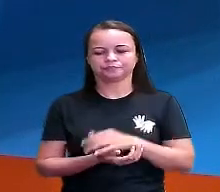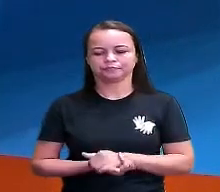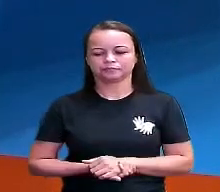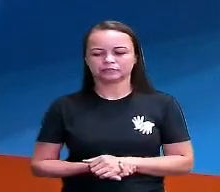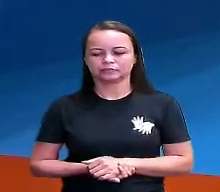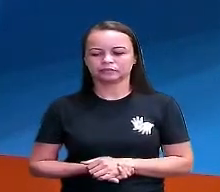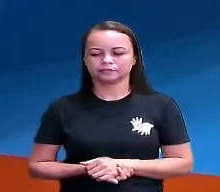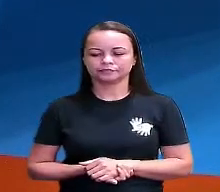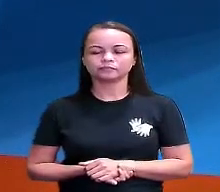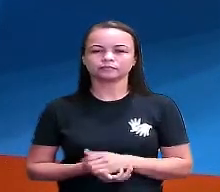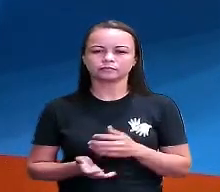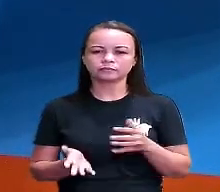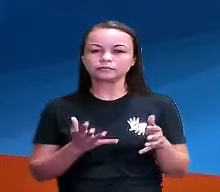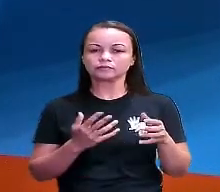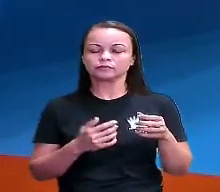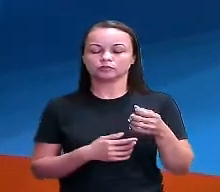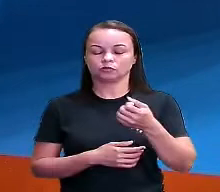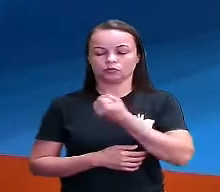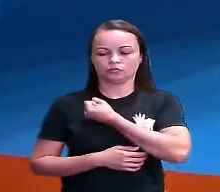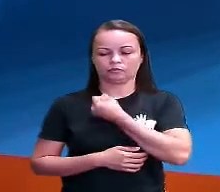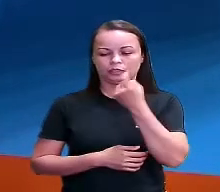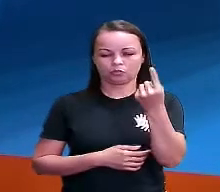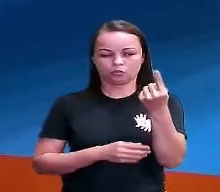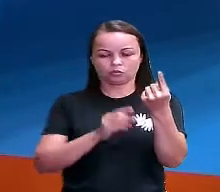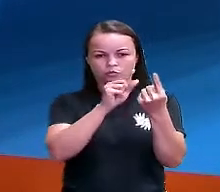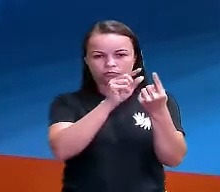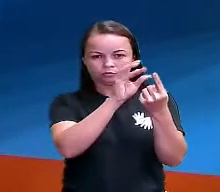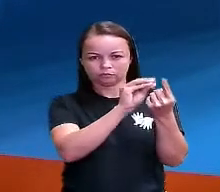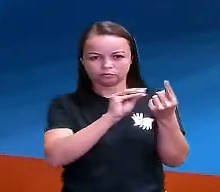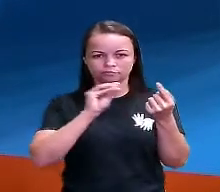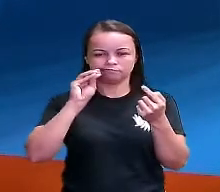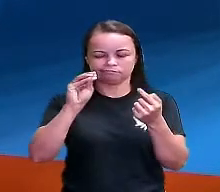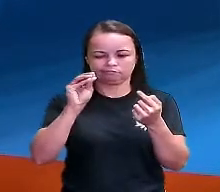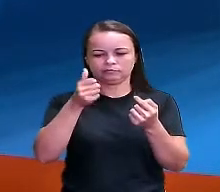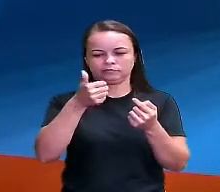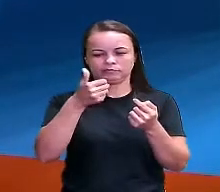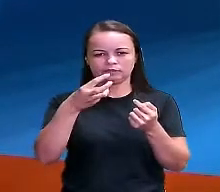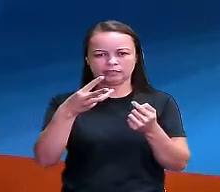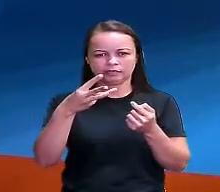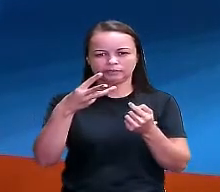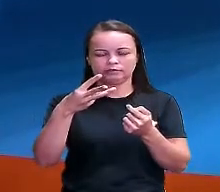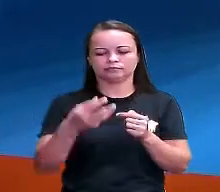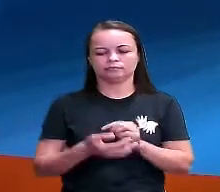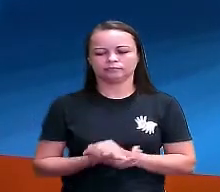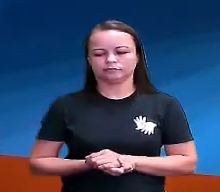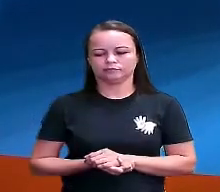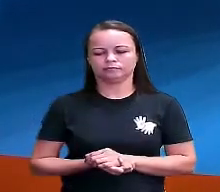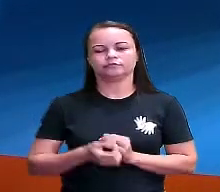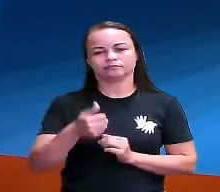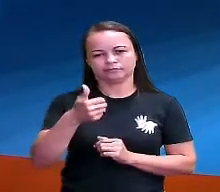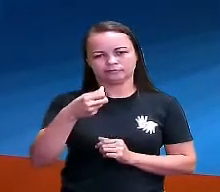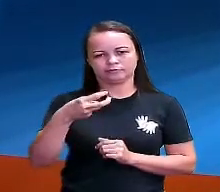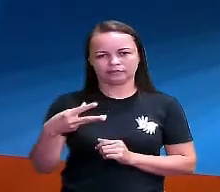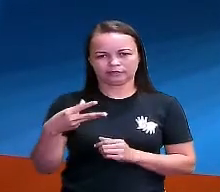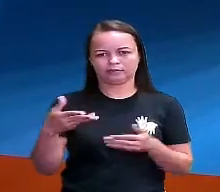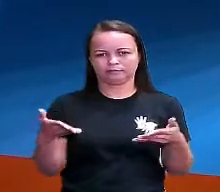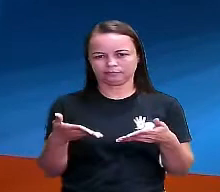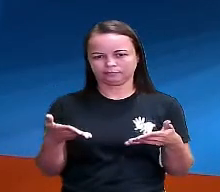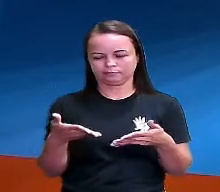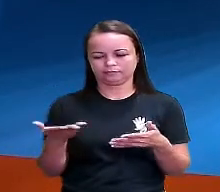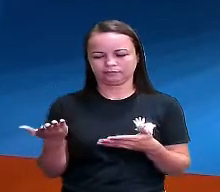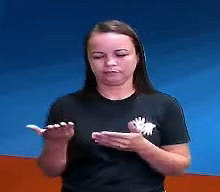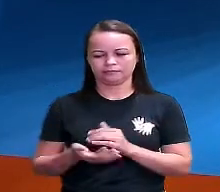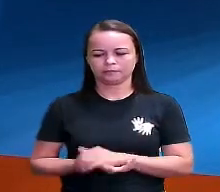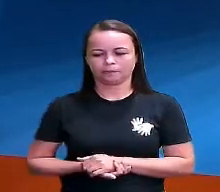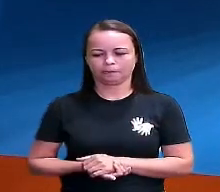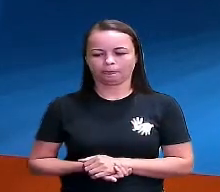joguei o número 1 que eu tirei daqui, eu joguei aqui em cima, tá certo? Então, aqui agora é 13,